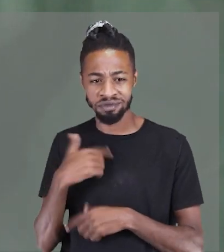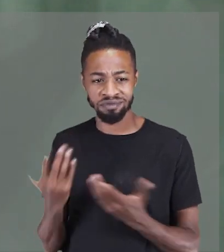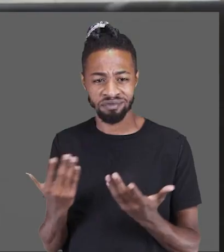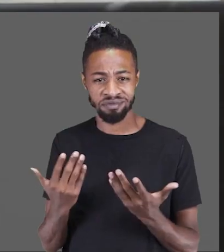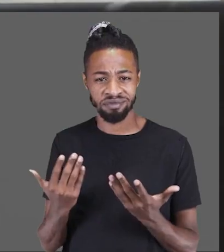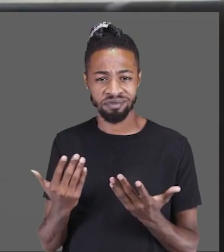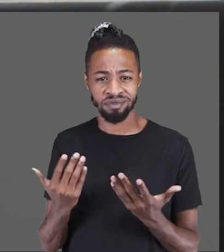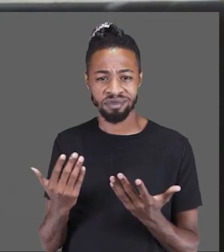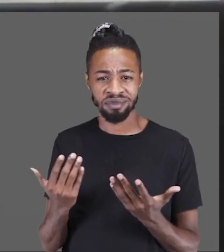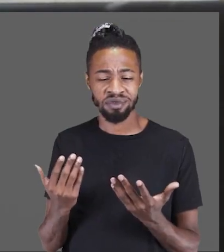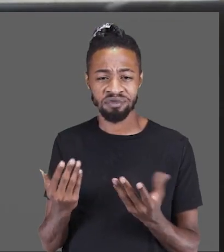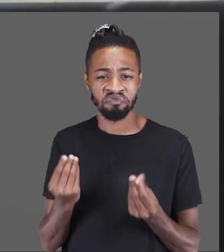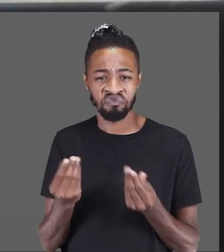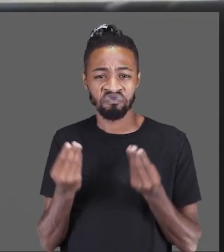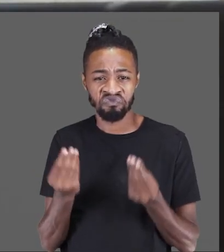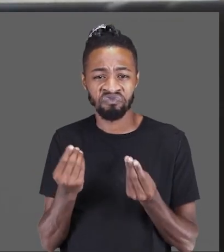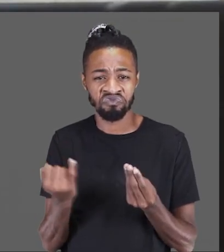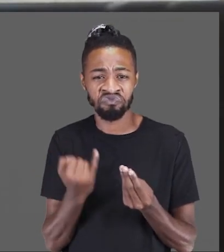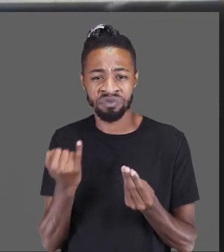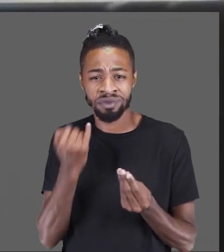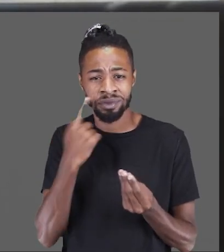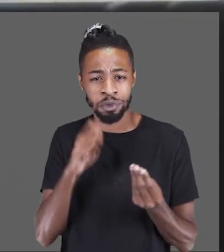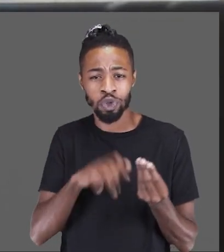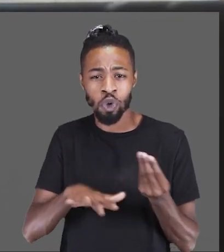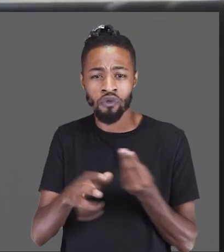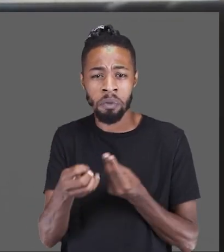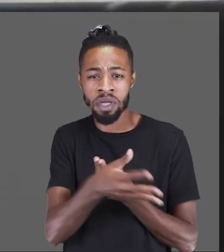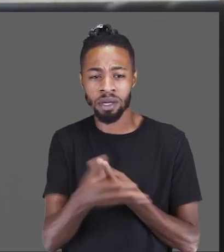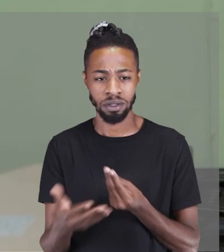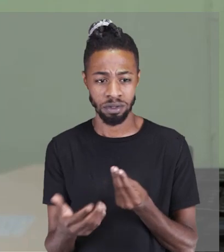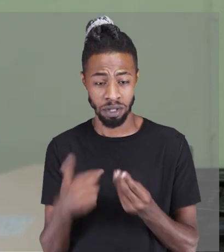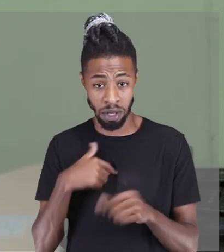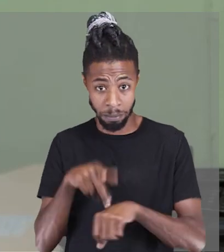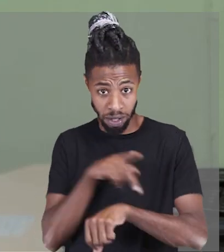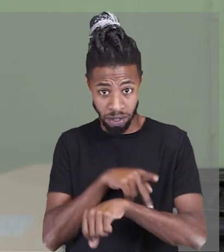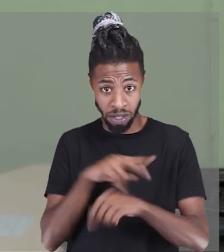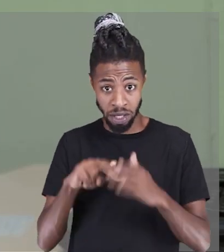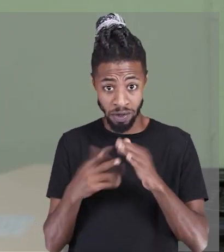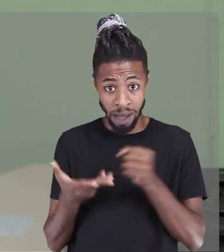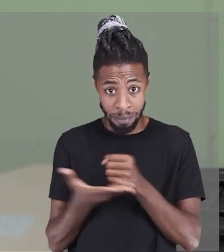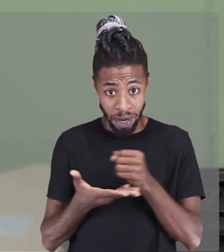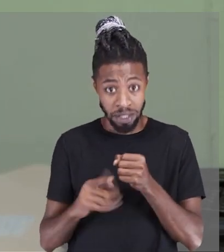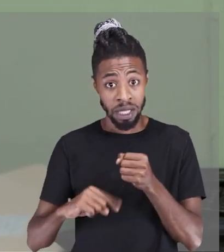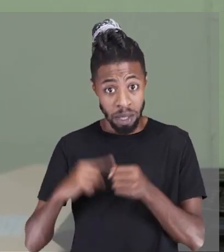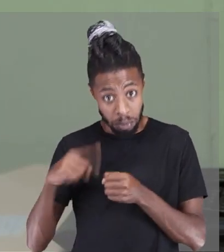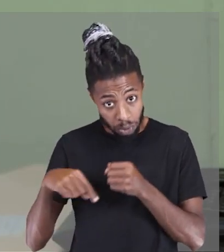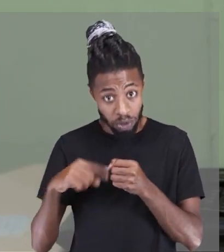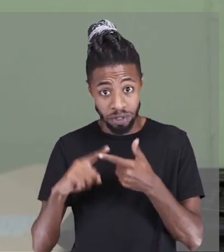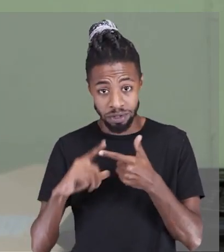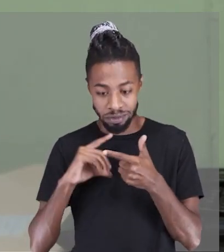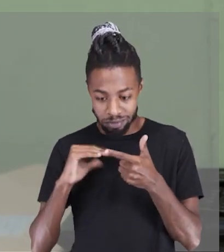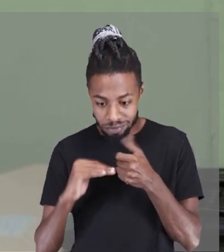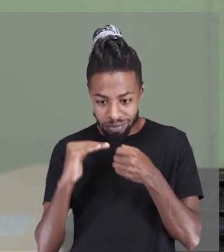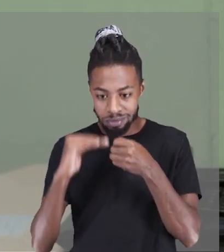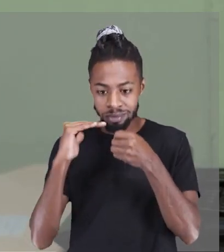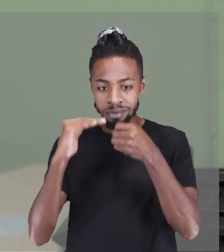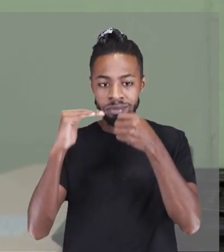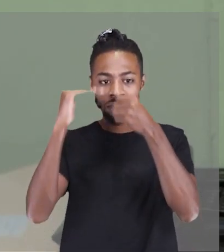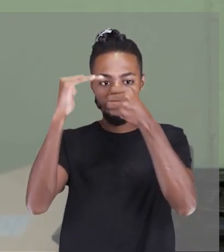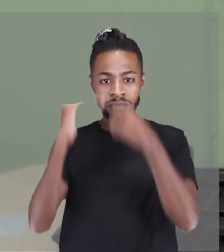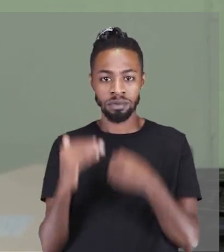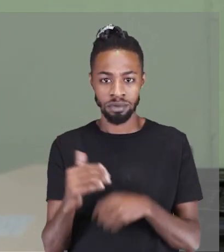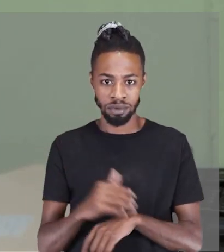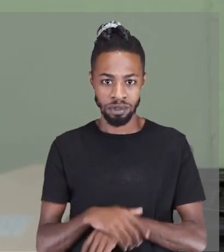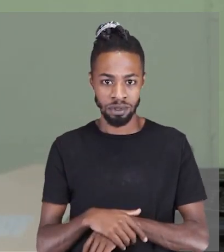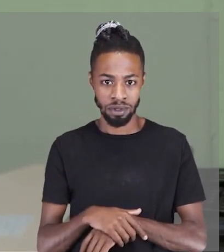sequer sejam mais relevantes para esse novo ambiente. Pedagogia devia ser a base para depois você poder subir esse